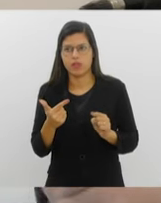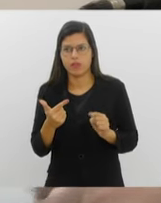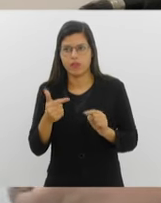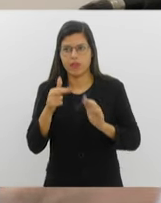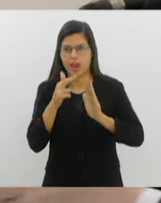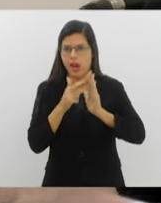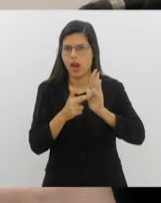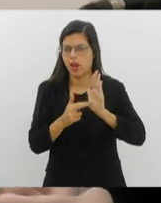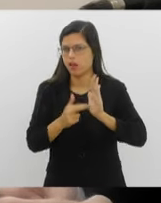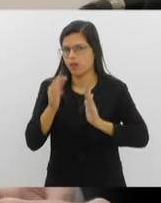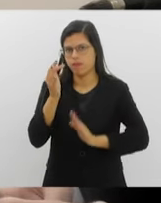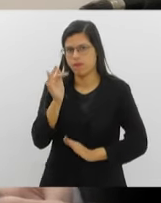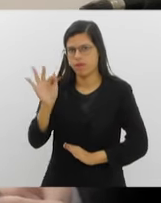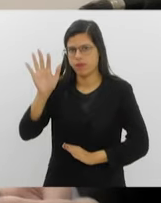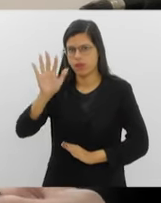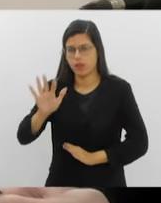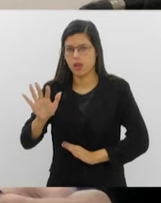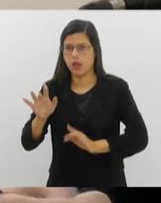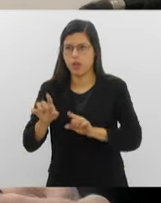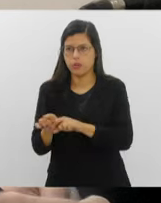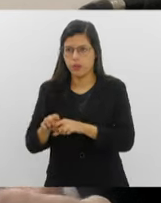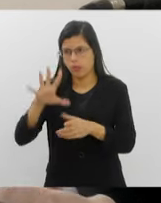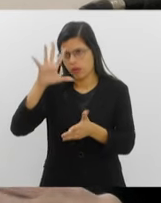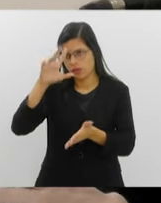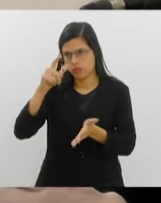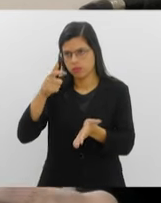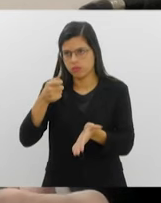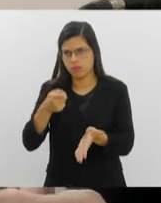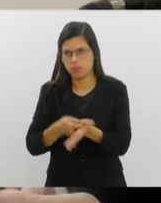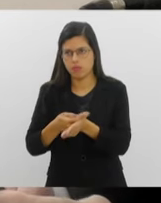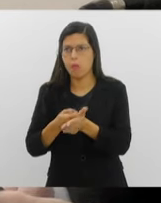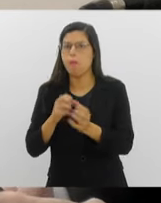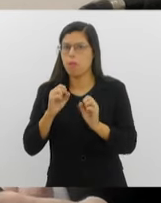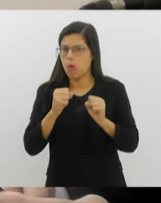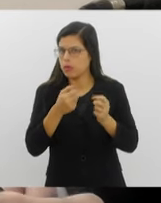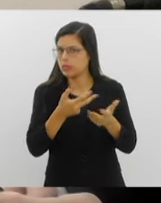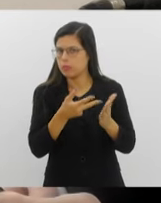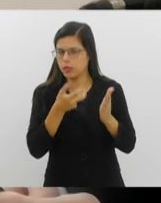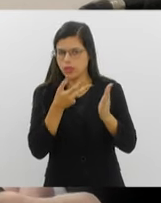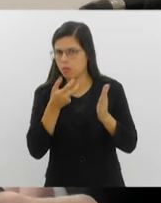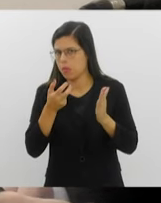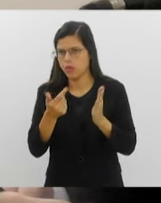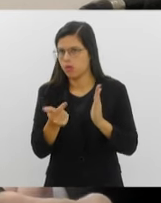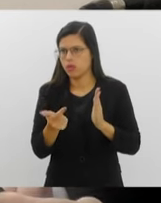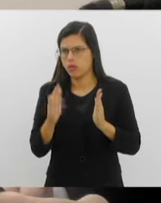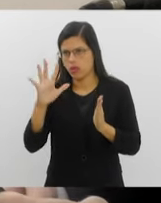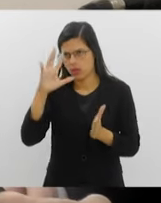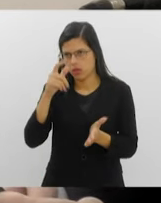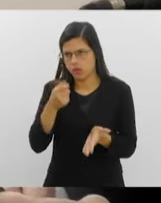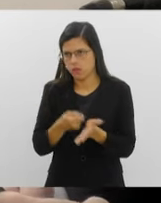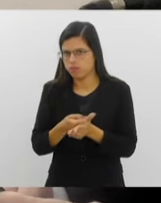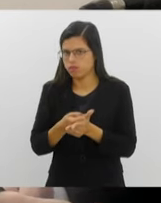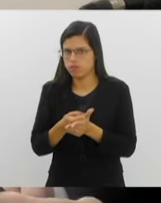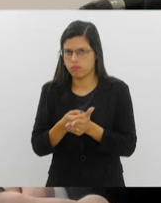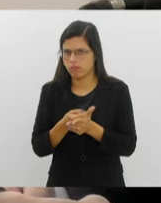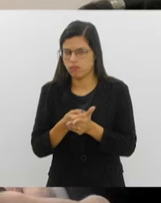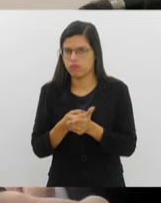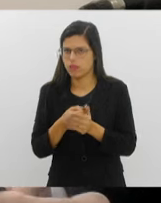federal, nem tampouco decisão com efeitos erga omnes. Pode observar aí, não tem decisão com efeitos